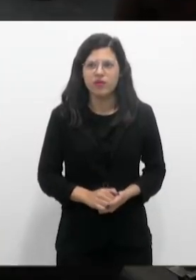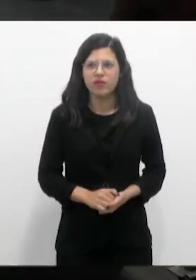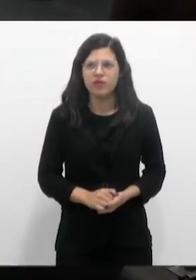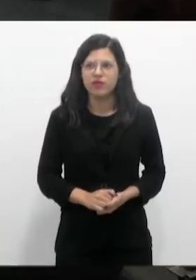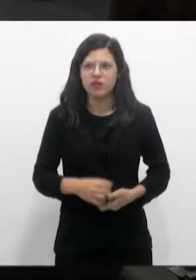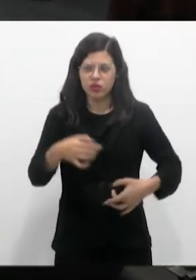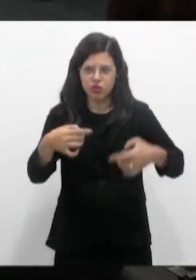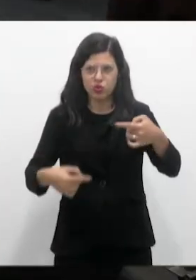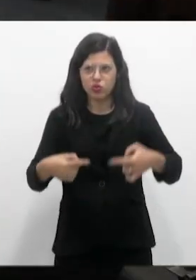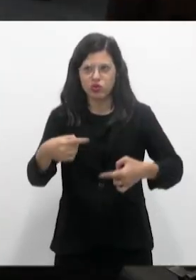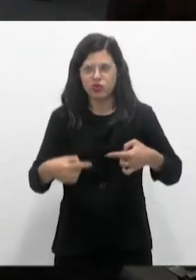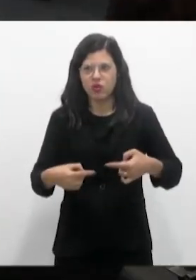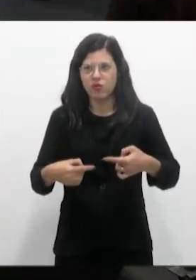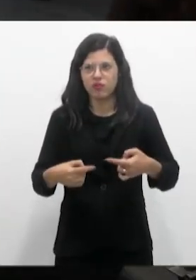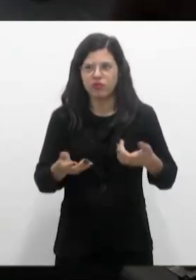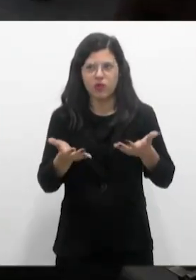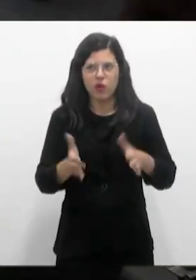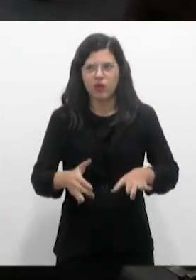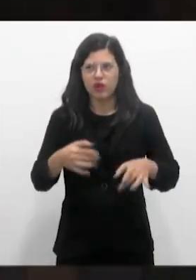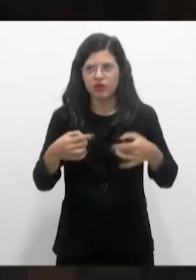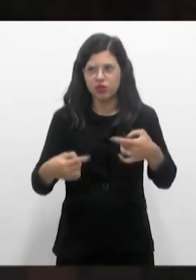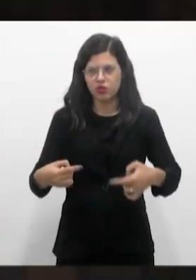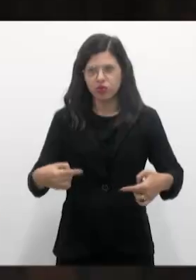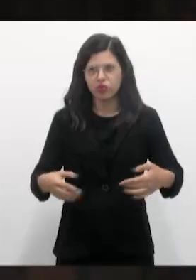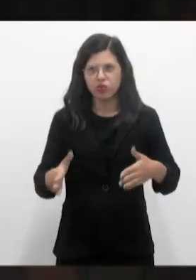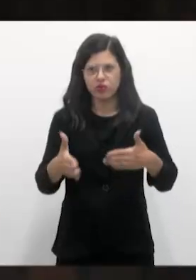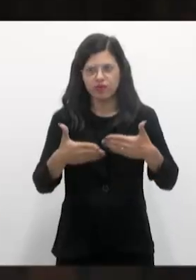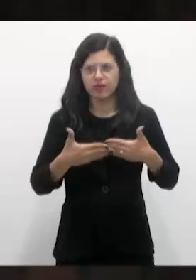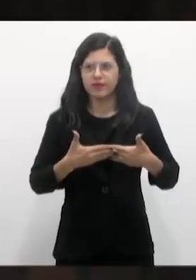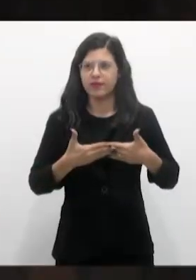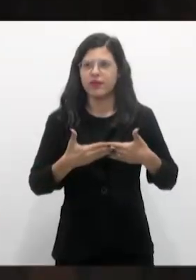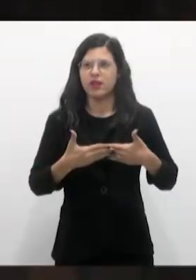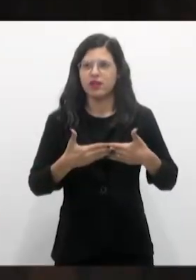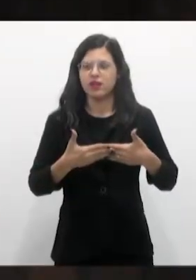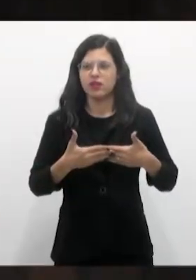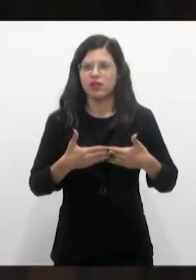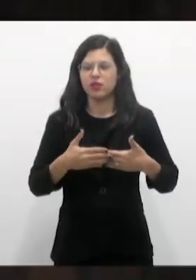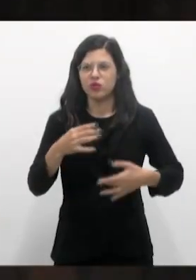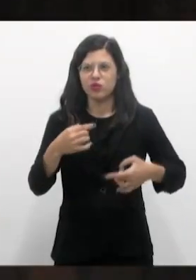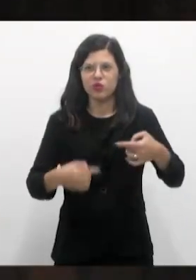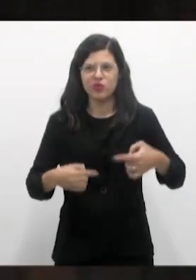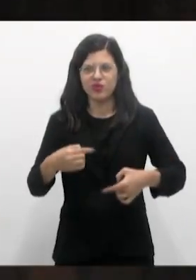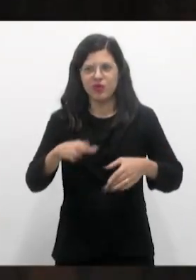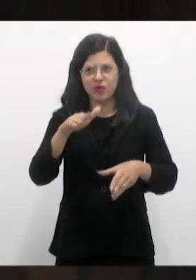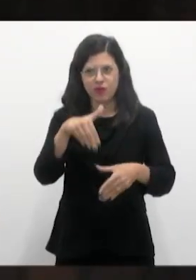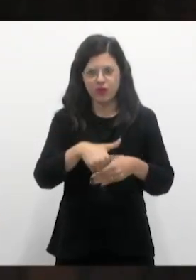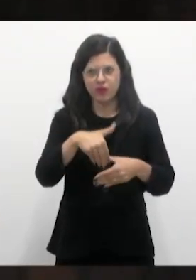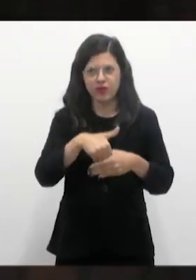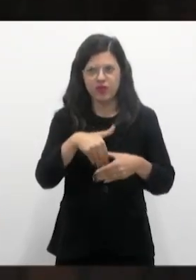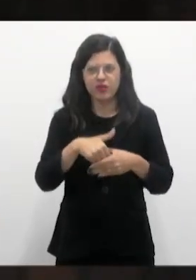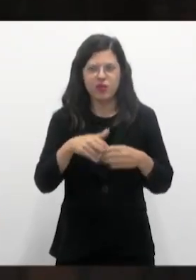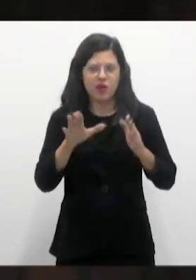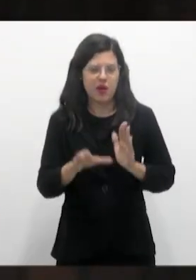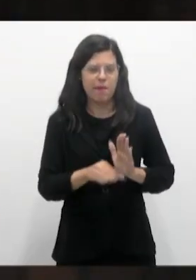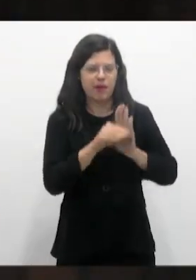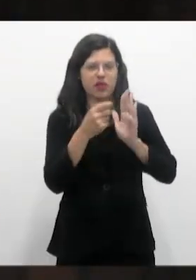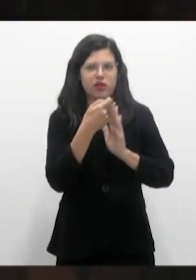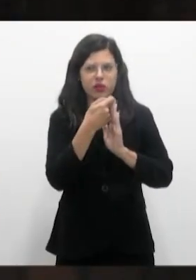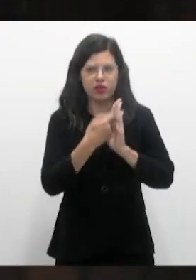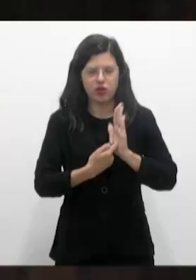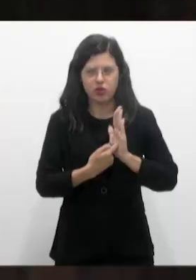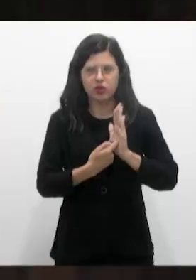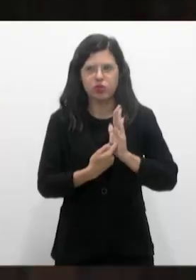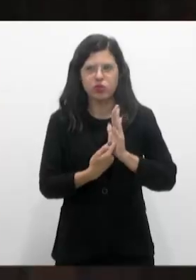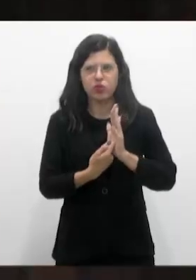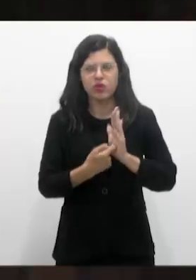Em discussão. Não havendo quem queira discutir, encerrada a discussão, em votação a emenda de redação.